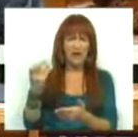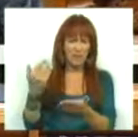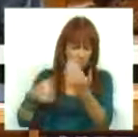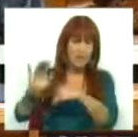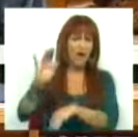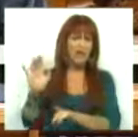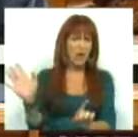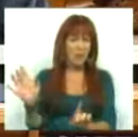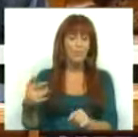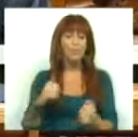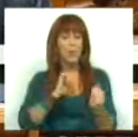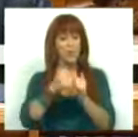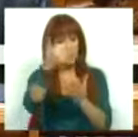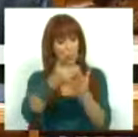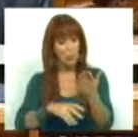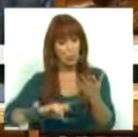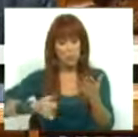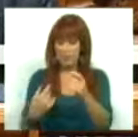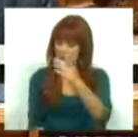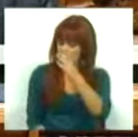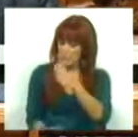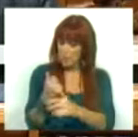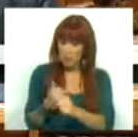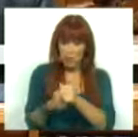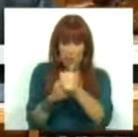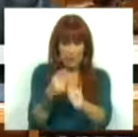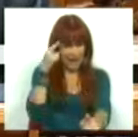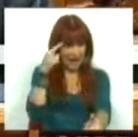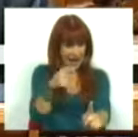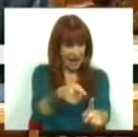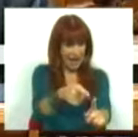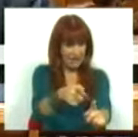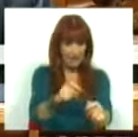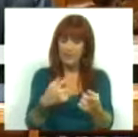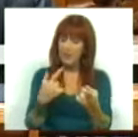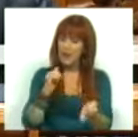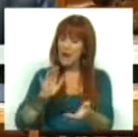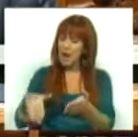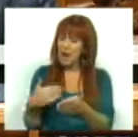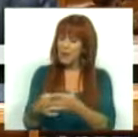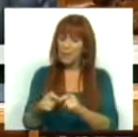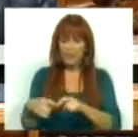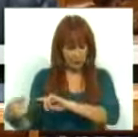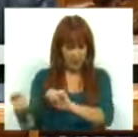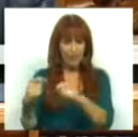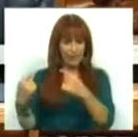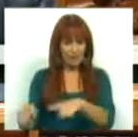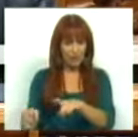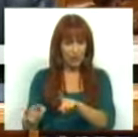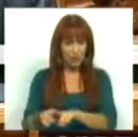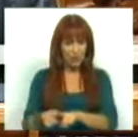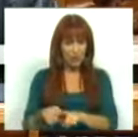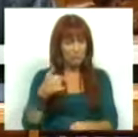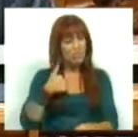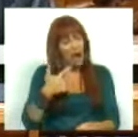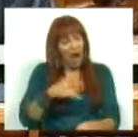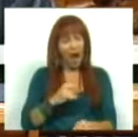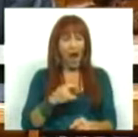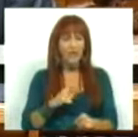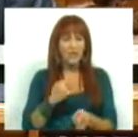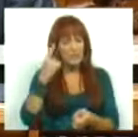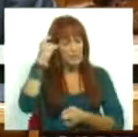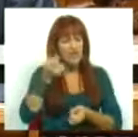anos. O documento verde nasceu para cumprir esse mesmo fim, ser uma proposta para debate, um pretexto para